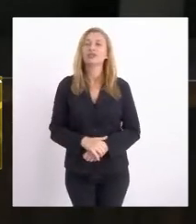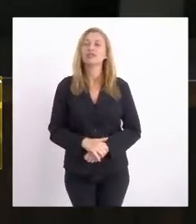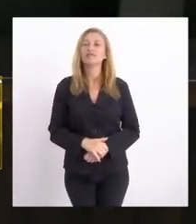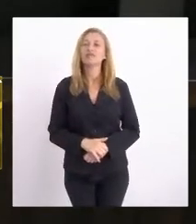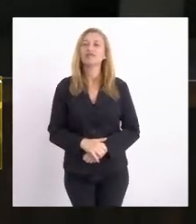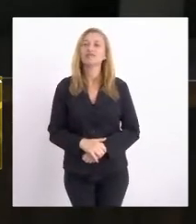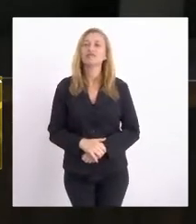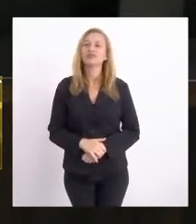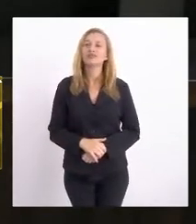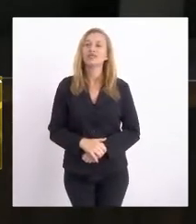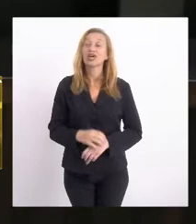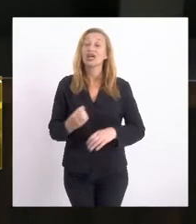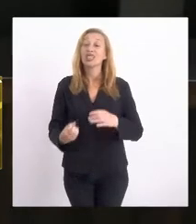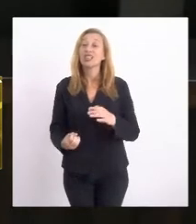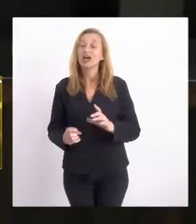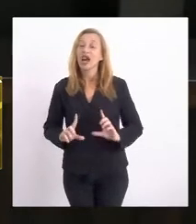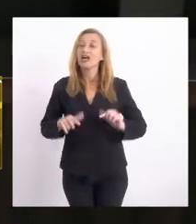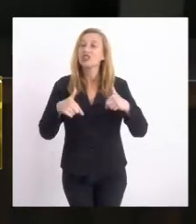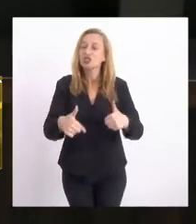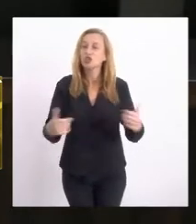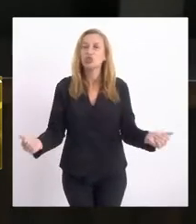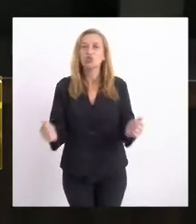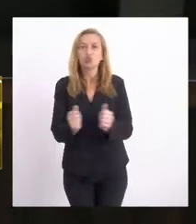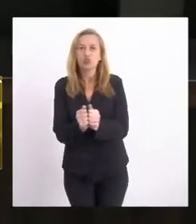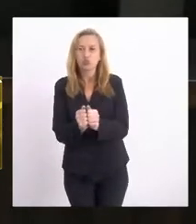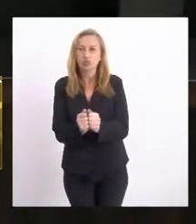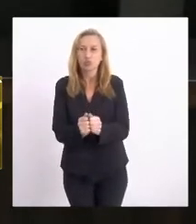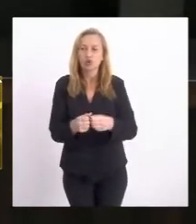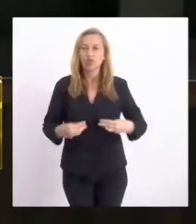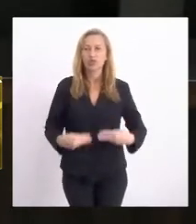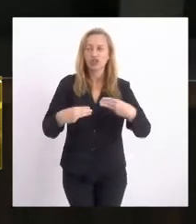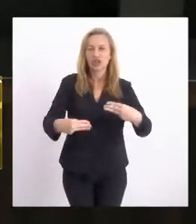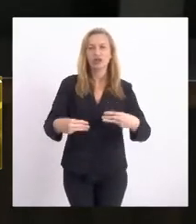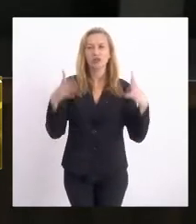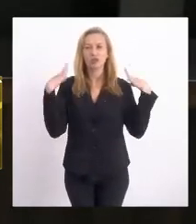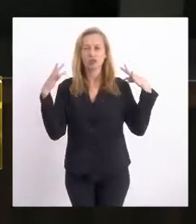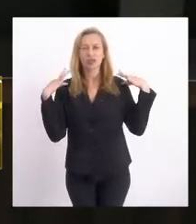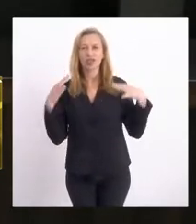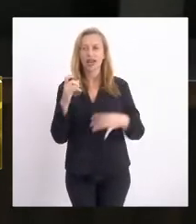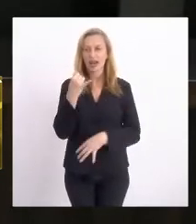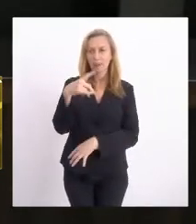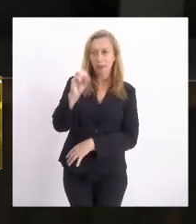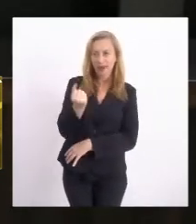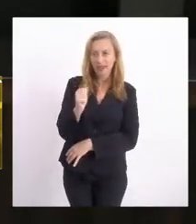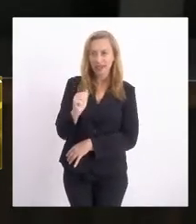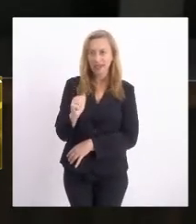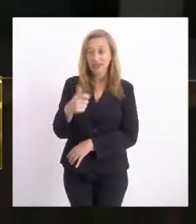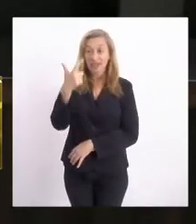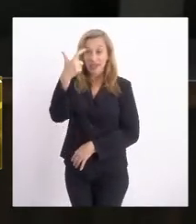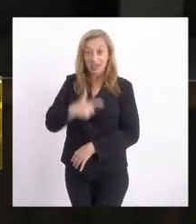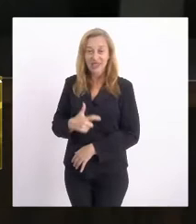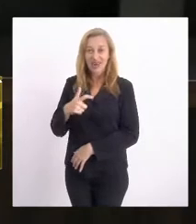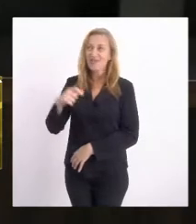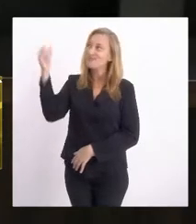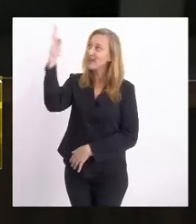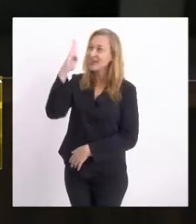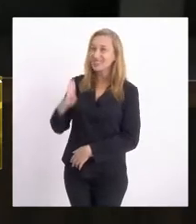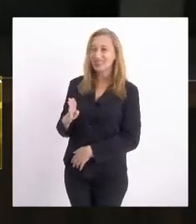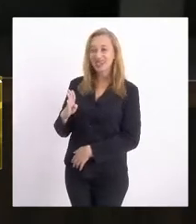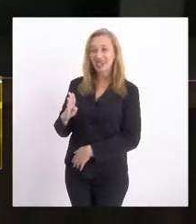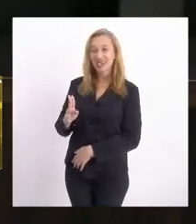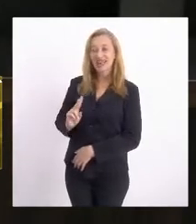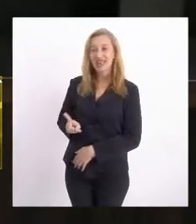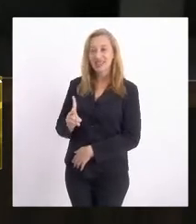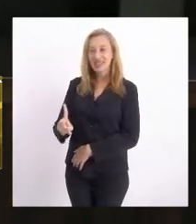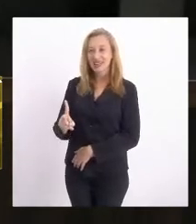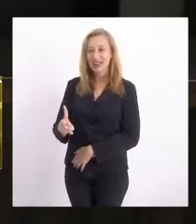criou e executou junto ao Ministério do Turismo a campanha ser brasileiro é está